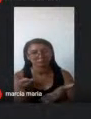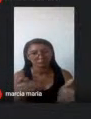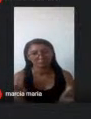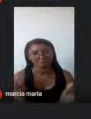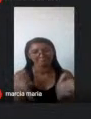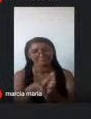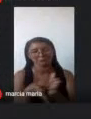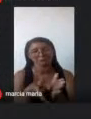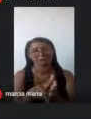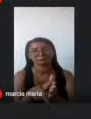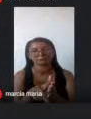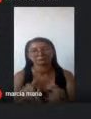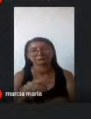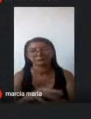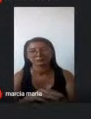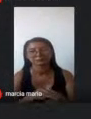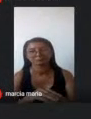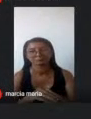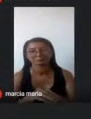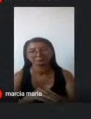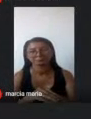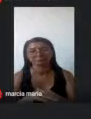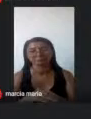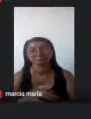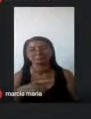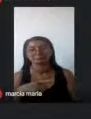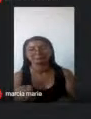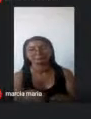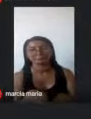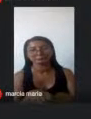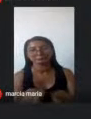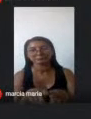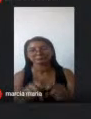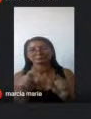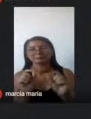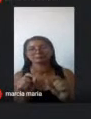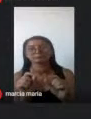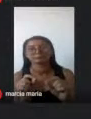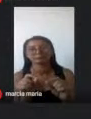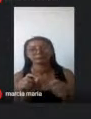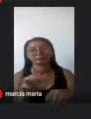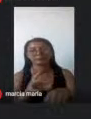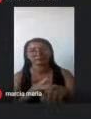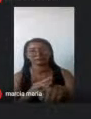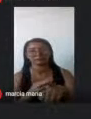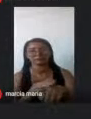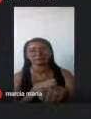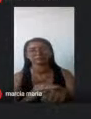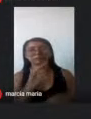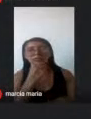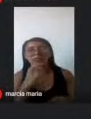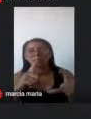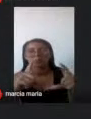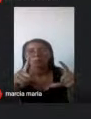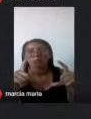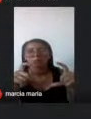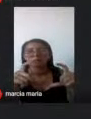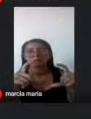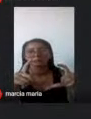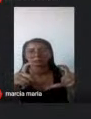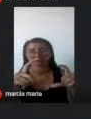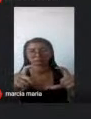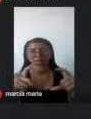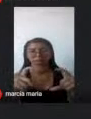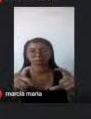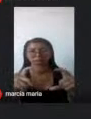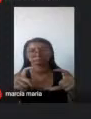eu trouxe aqui também, já que a gente está falando de saúde do homem, uma foto bem típica de uma